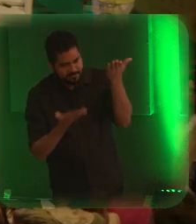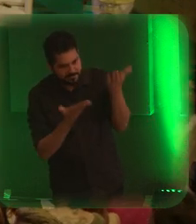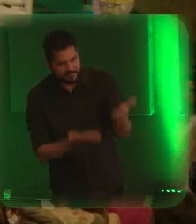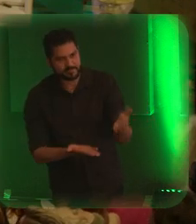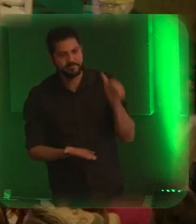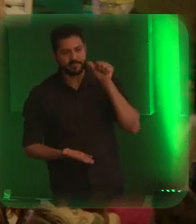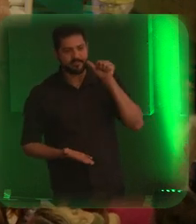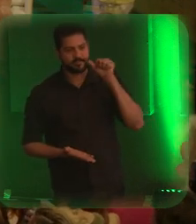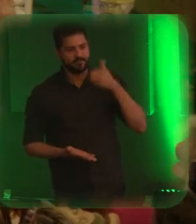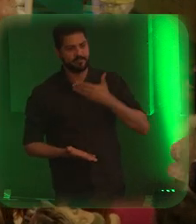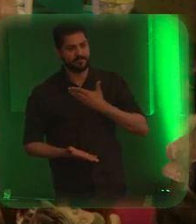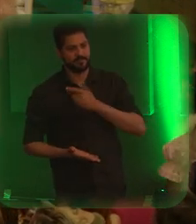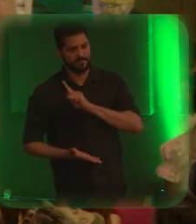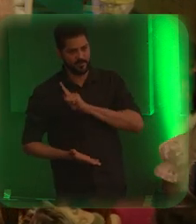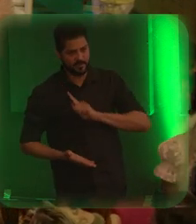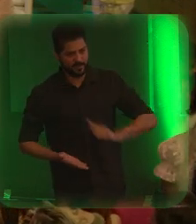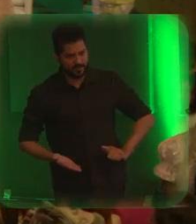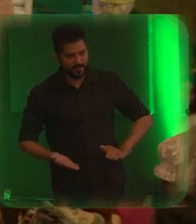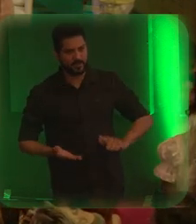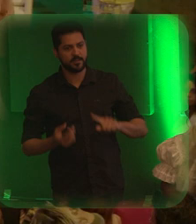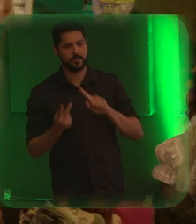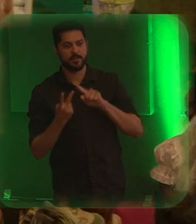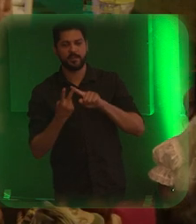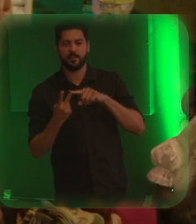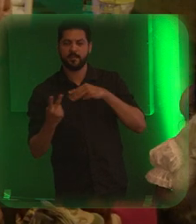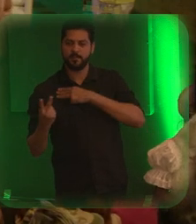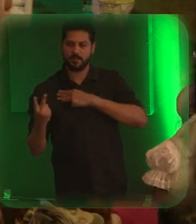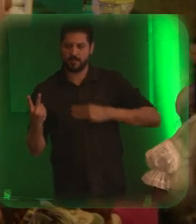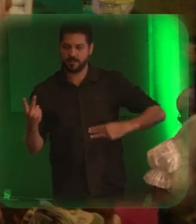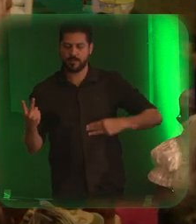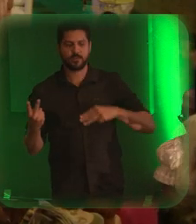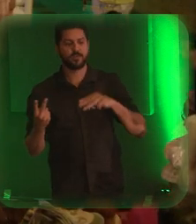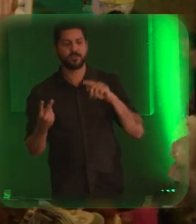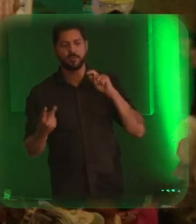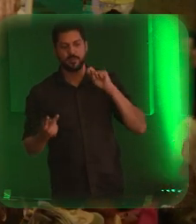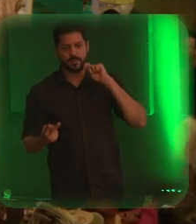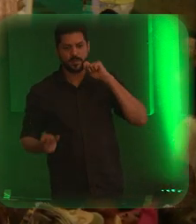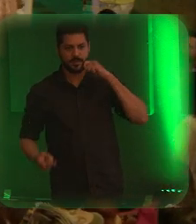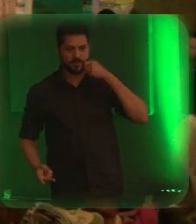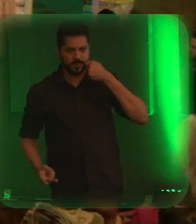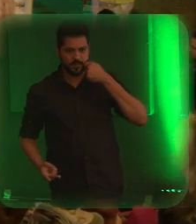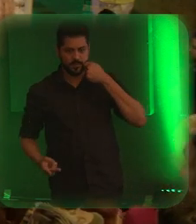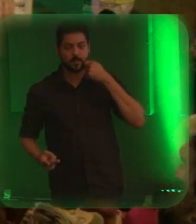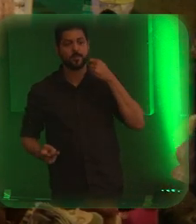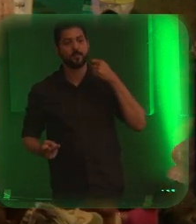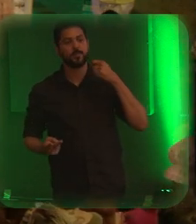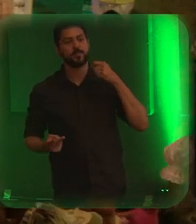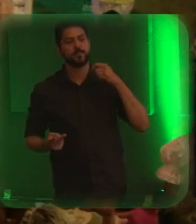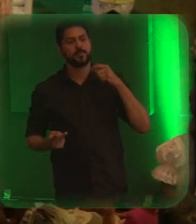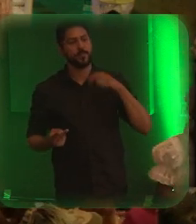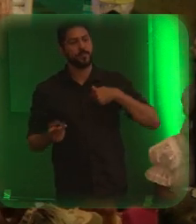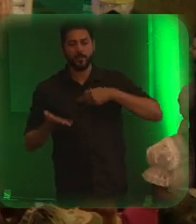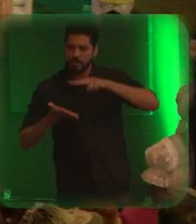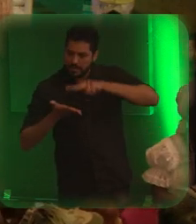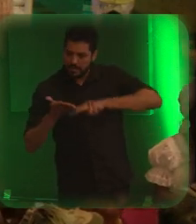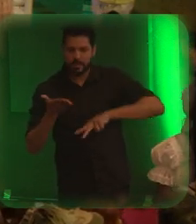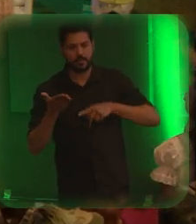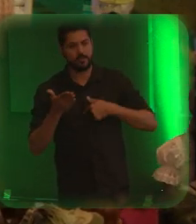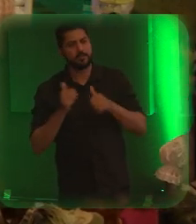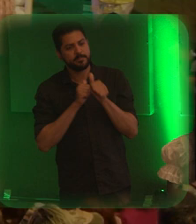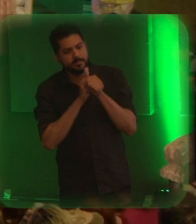presente, ao ministro Silvio Almeida, a qual leio muito, sou seu